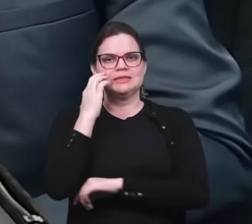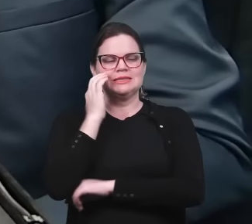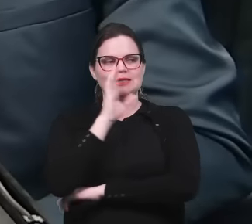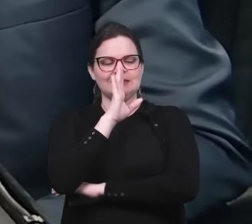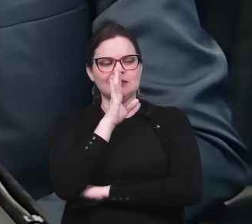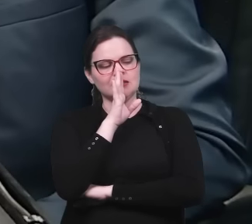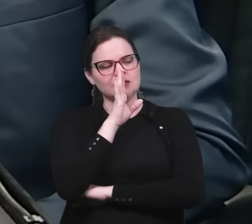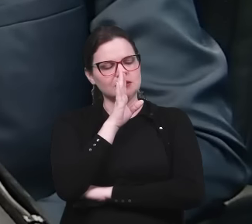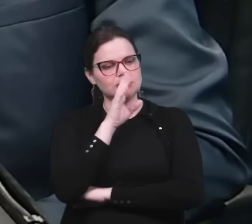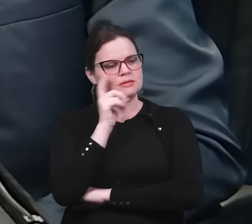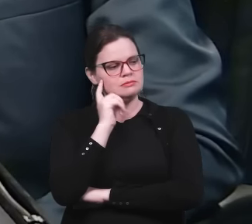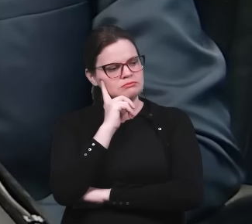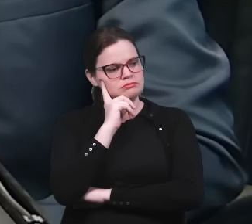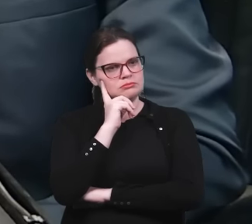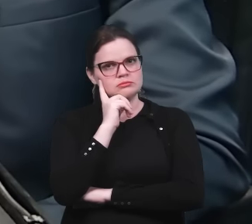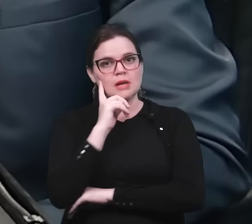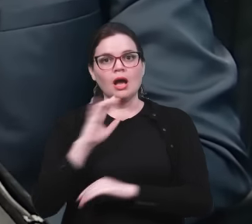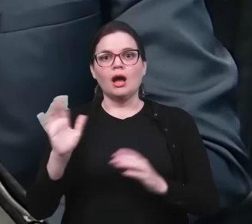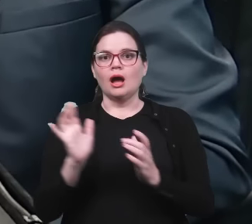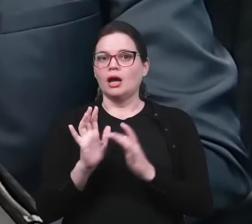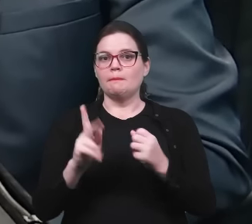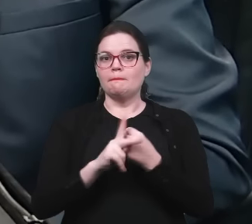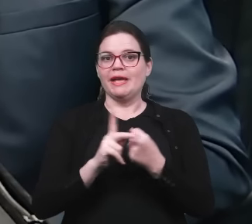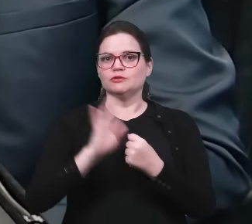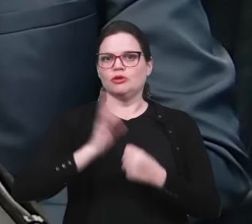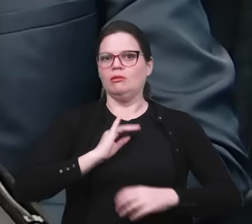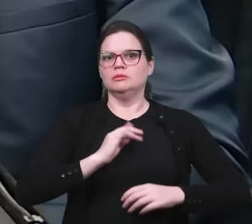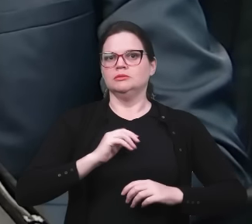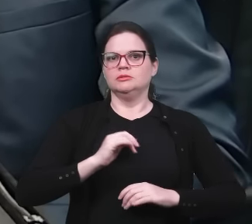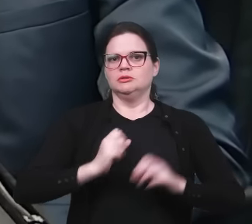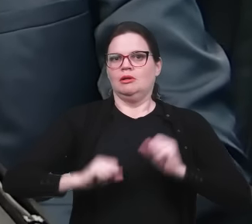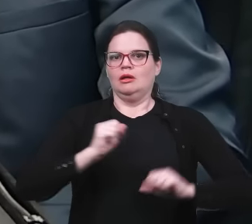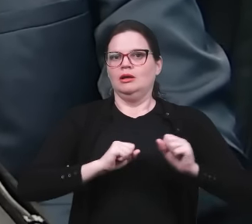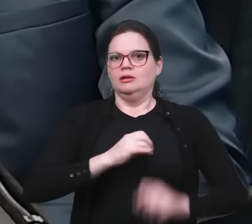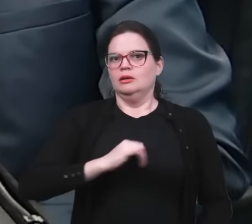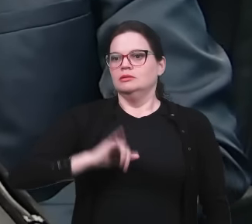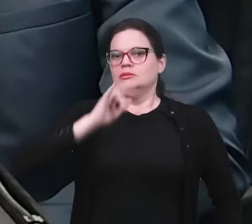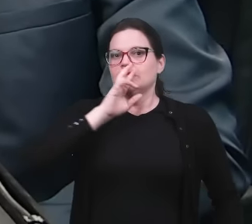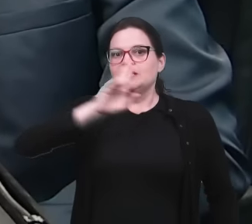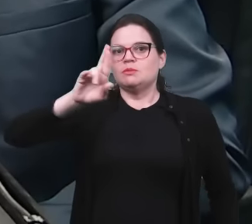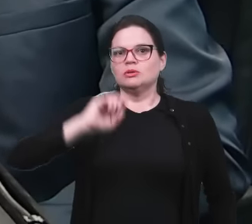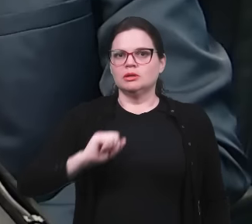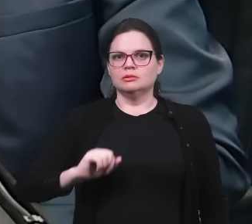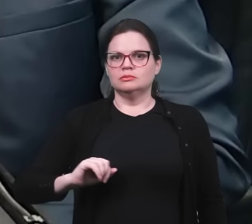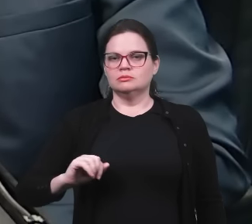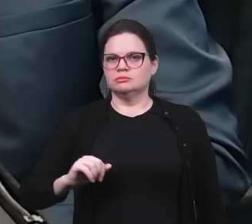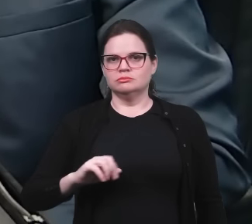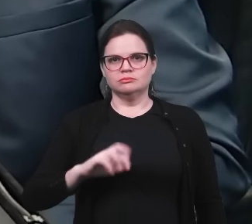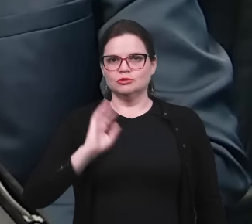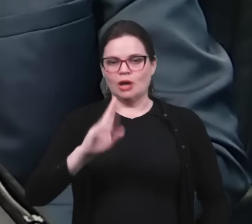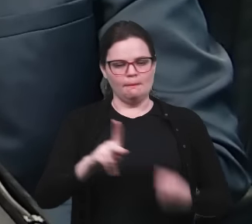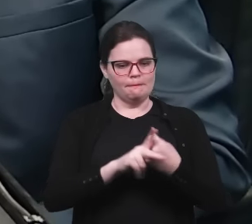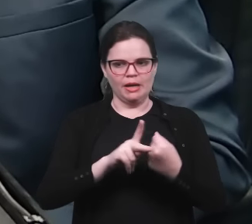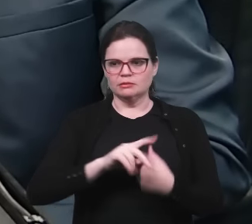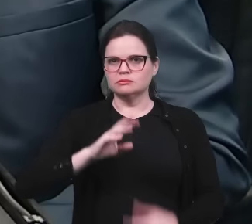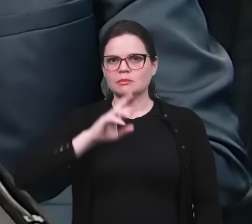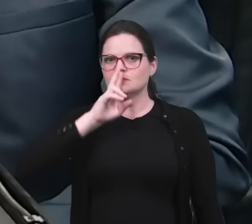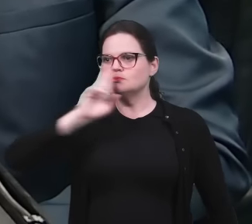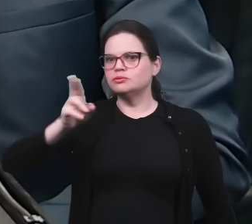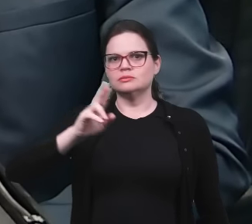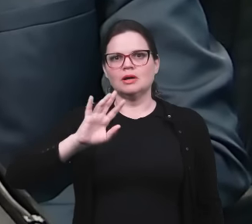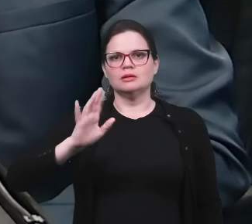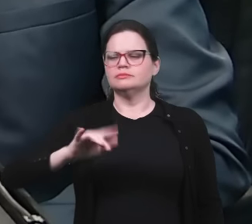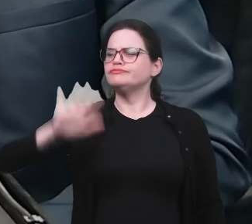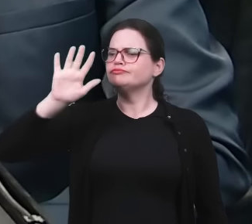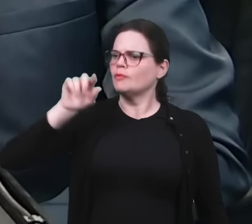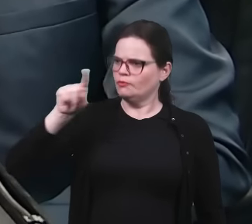pouquinho mais afoito, precipitado, tomou a palavra e já respondeu. E a palavra não fala que todo mundo respondeu, foi Pedro. E ele tomou a voz e disse: